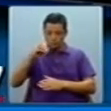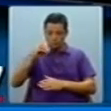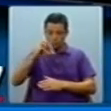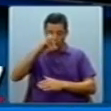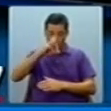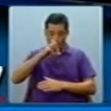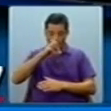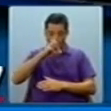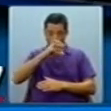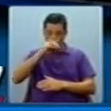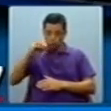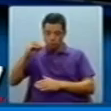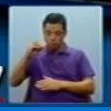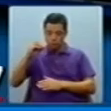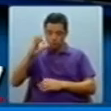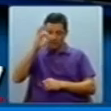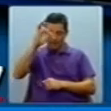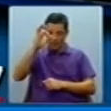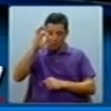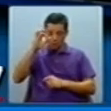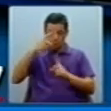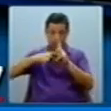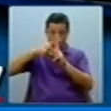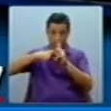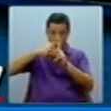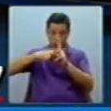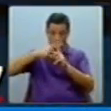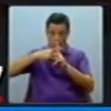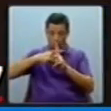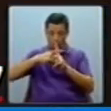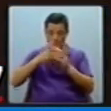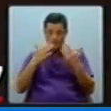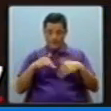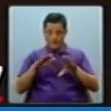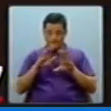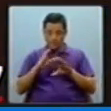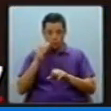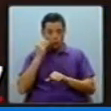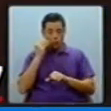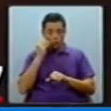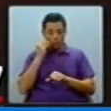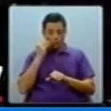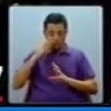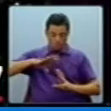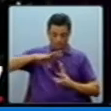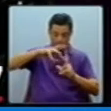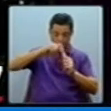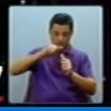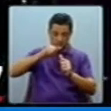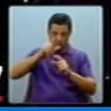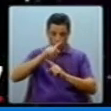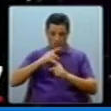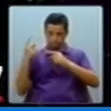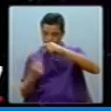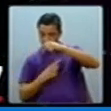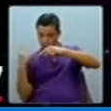temperatura. O que não deixa de ser absolutamente notável, se isto for um exoplaneta, como é que um exoplaneta que não está a orbitar à volta de uma estrela,